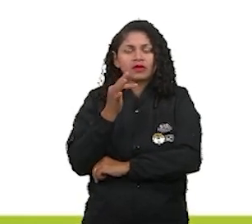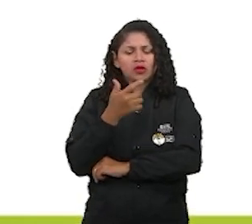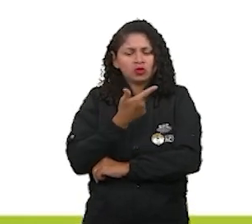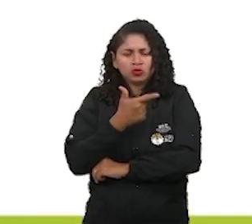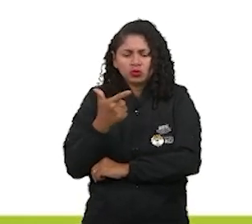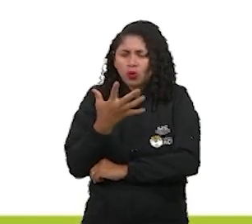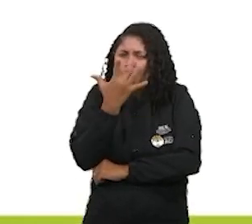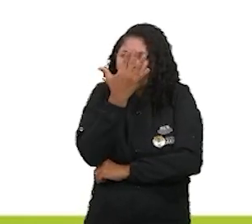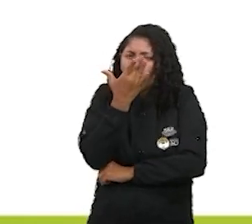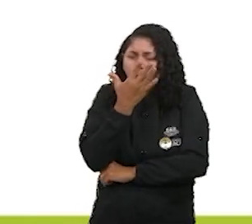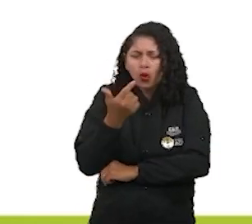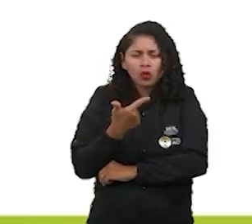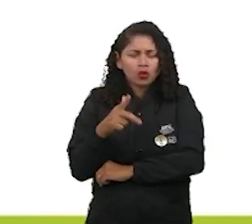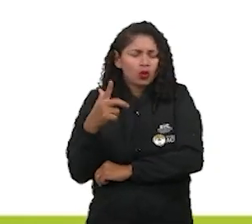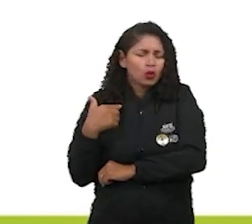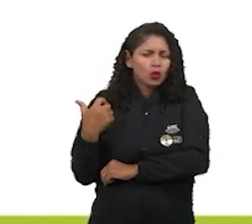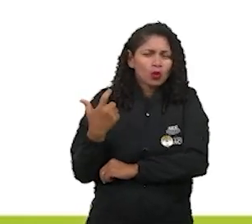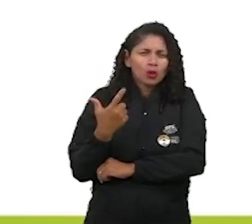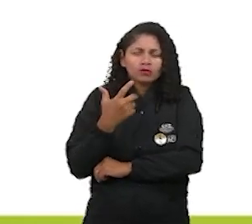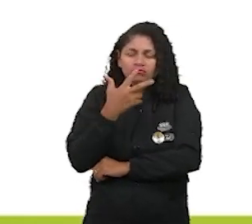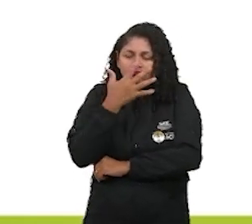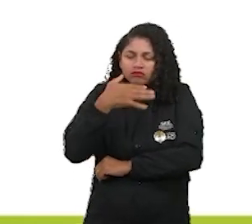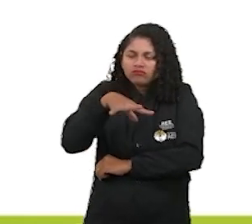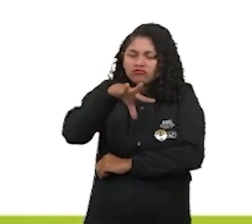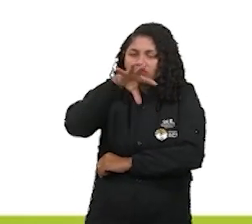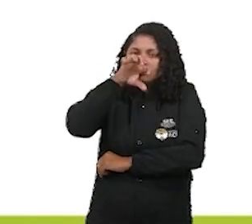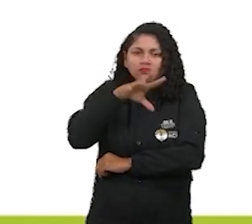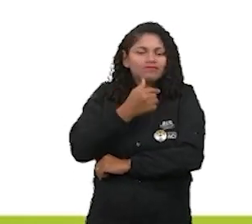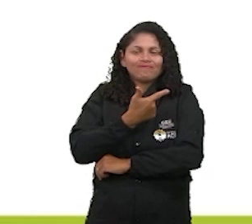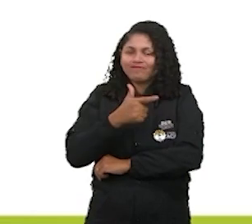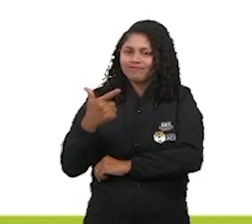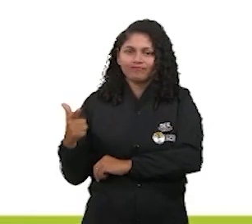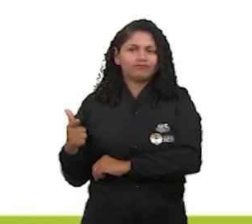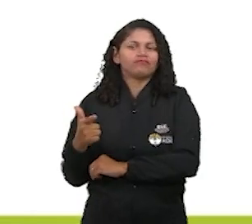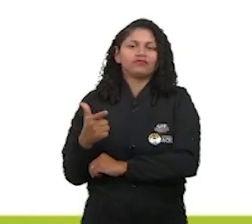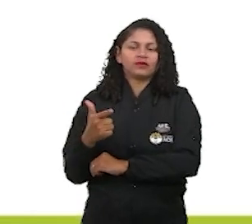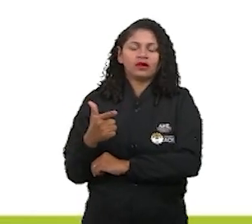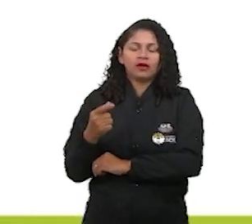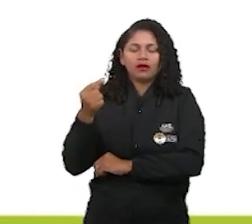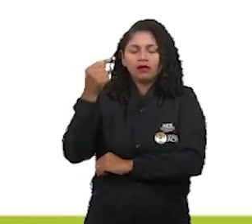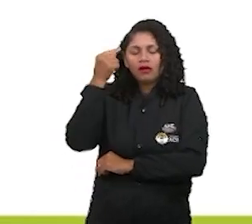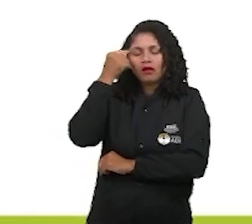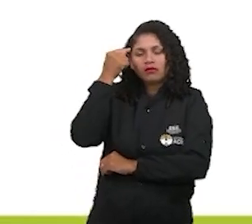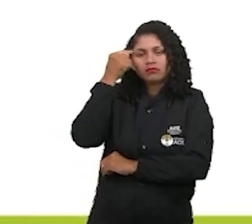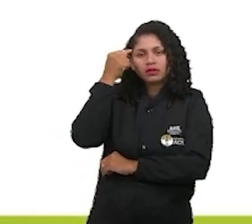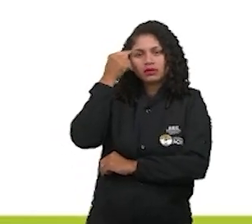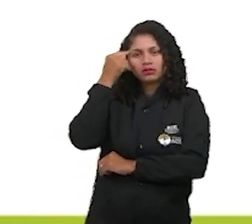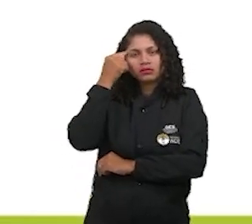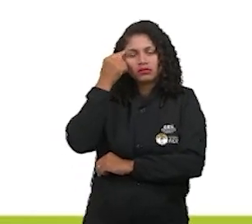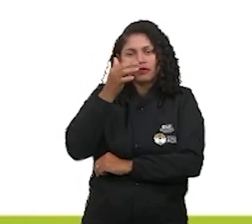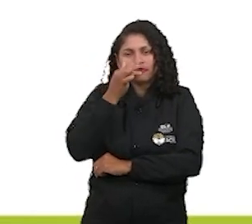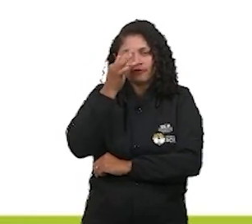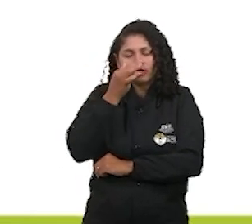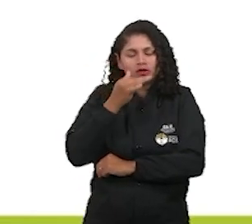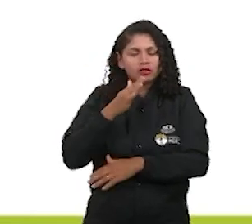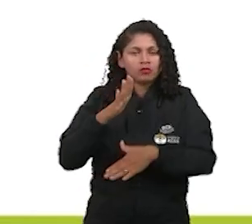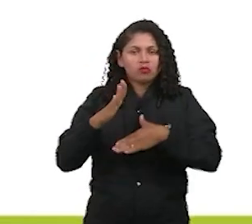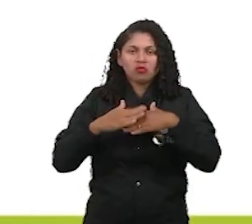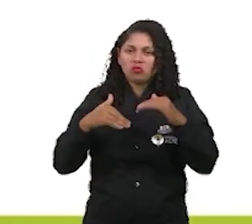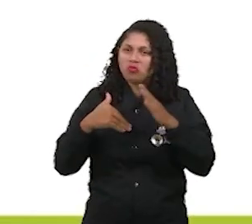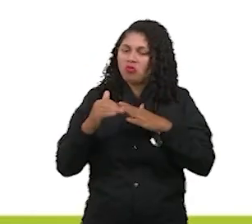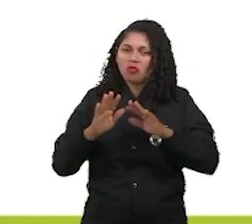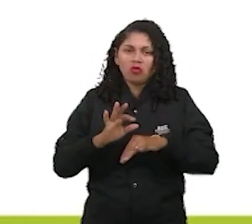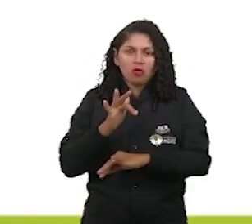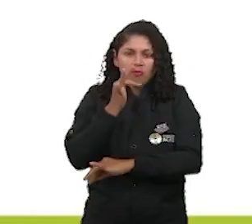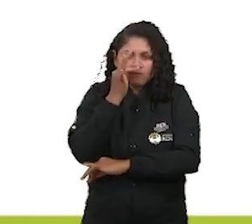sem perfume, sem rosa, sem nada. E aqui pensamos que estariam falando de qualquer rosa, mas na verdade